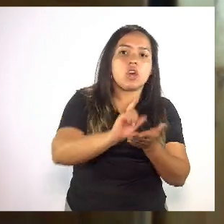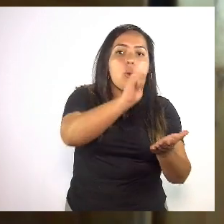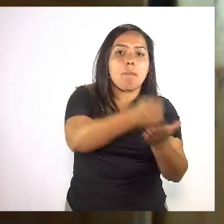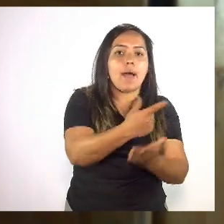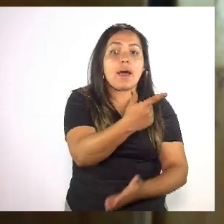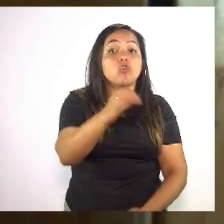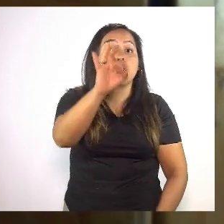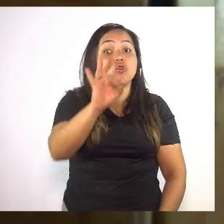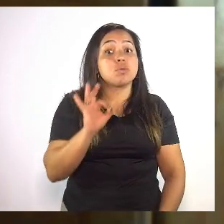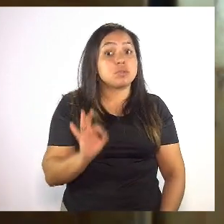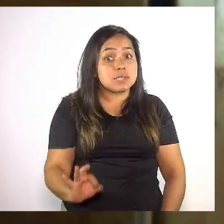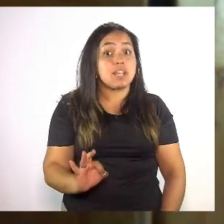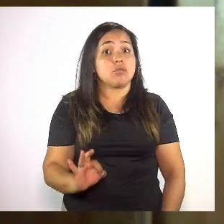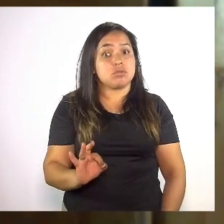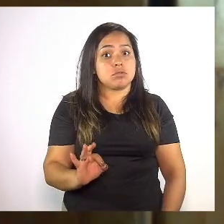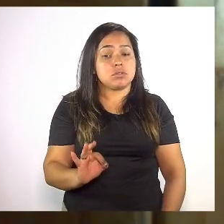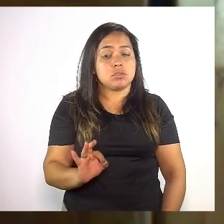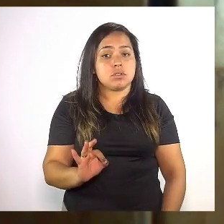2%